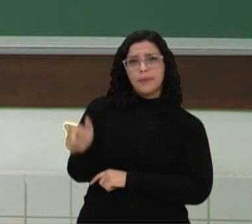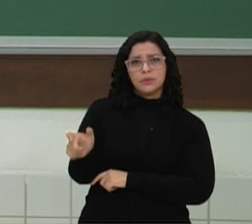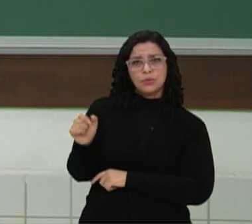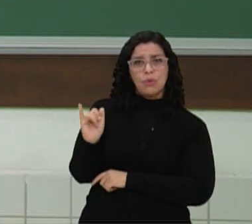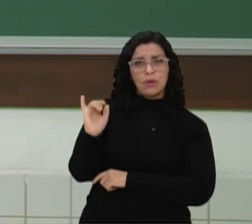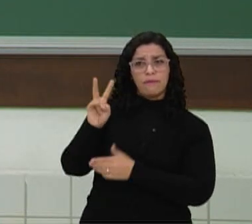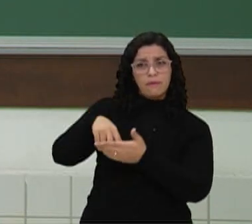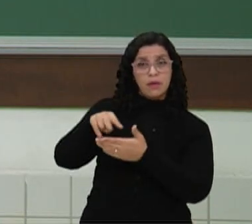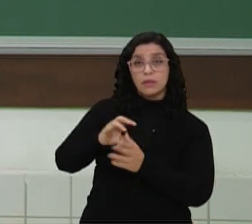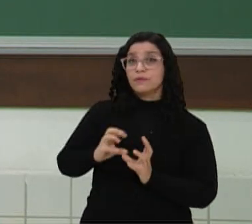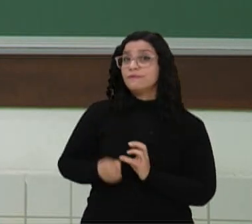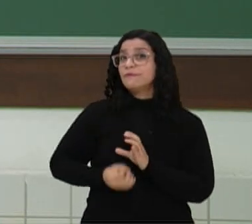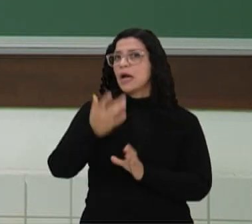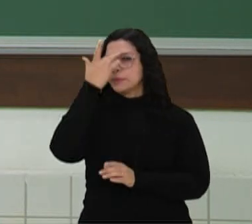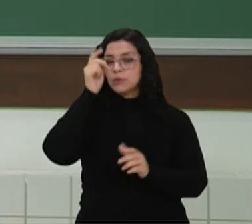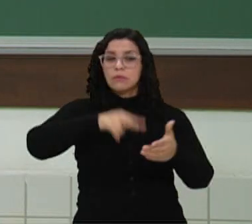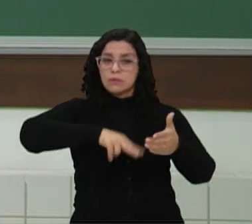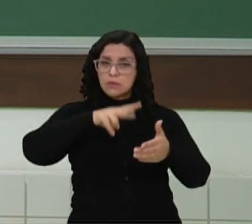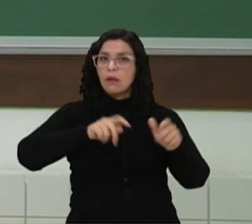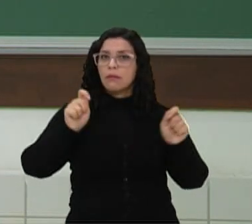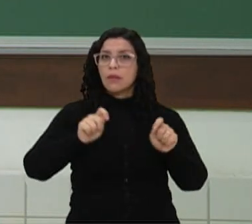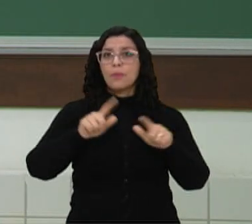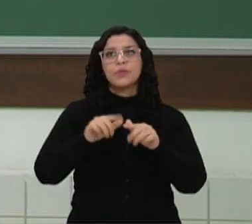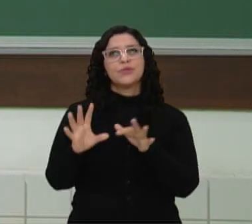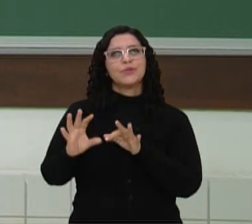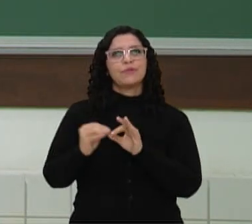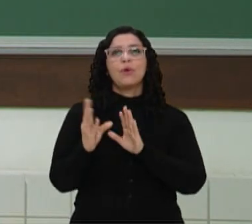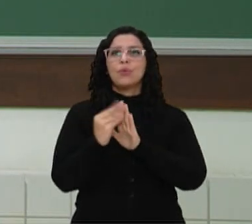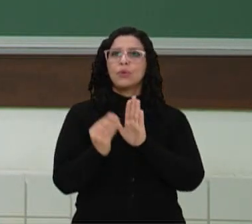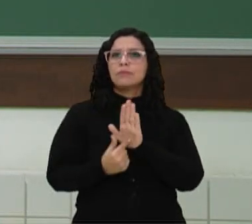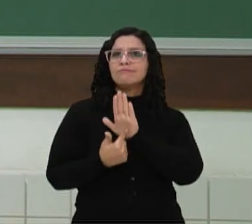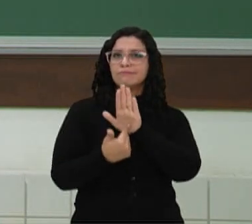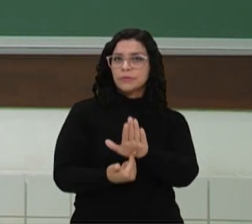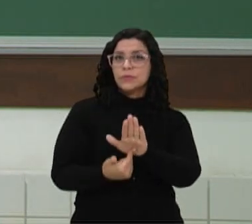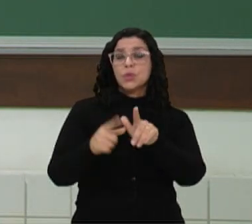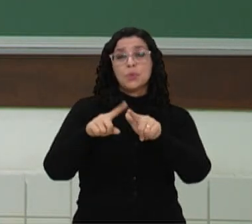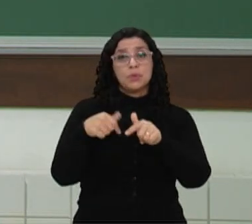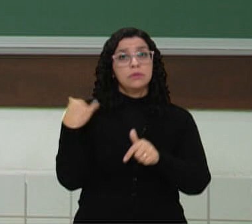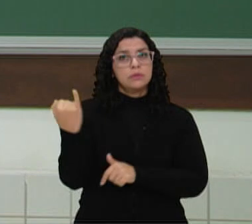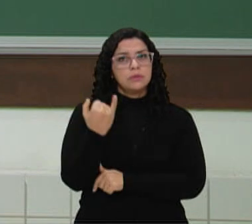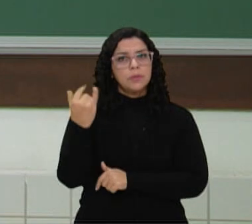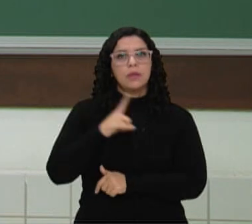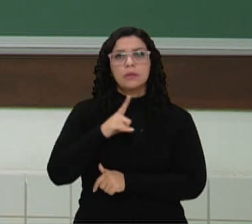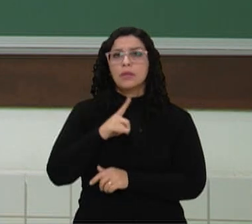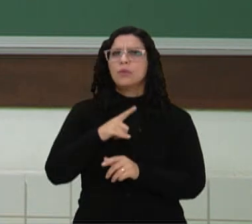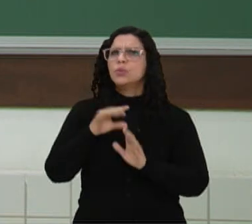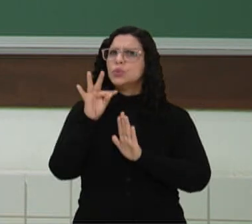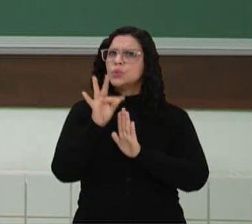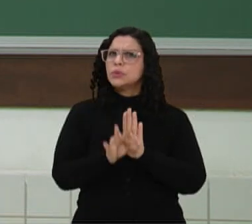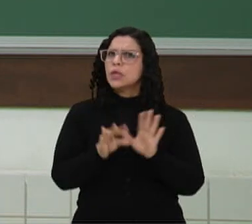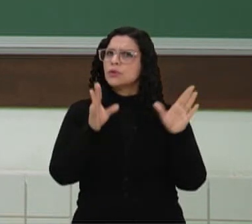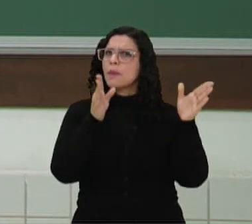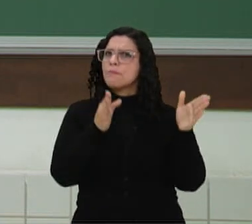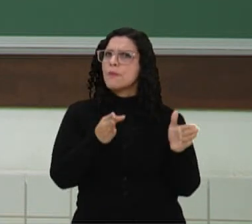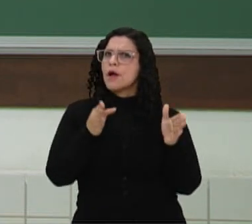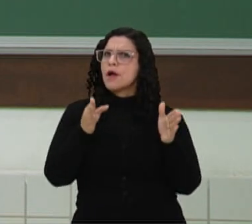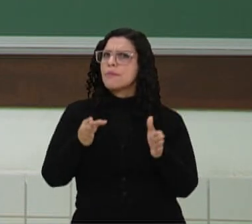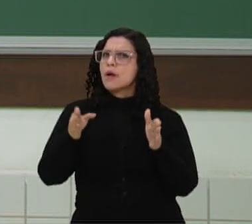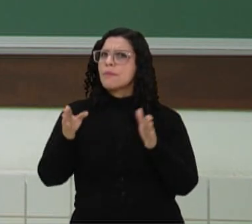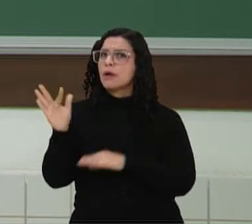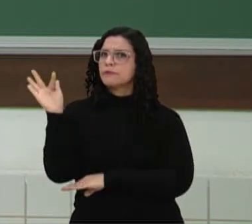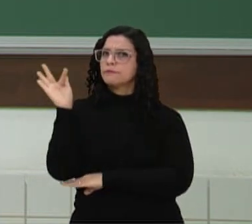várias pessoas, vários indivíduos a quem esse conteúdo é destinado. Então, é interessante que a carta tende